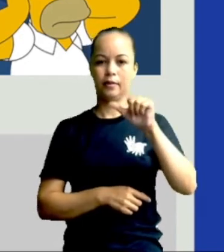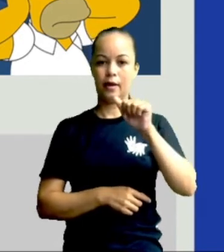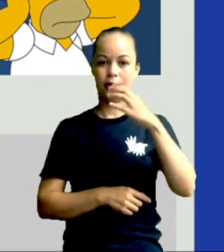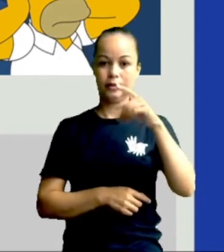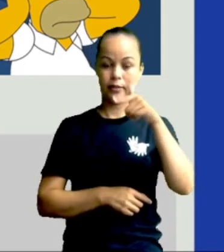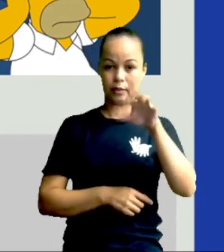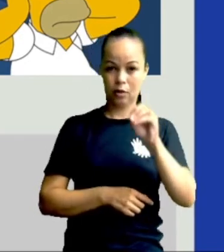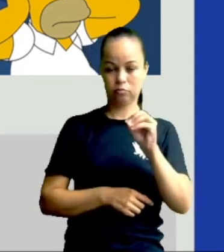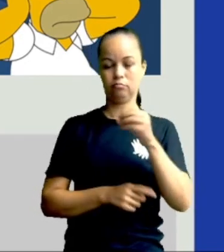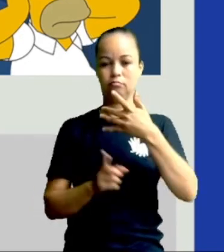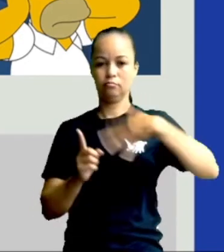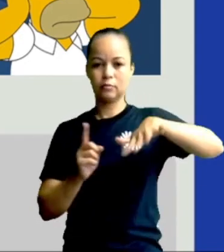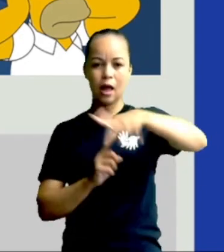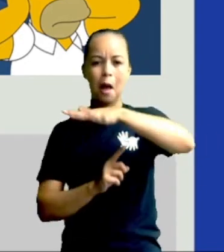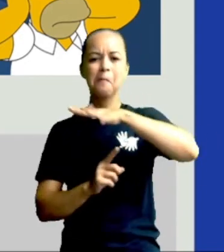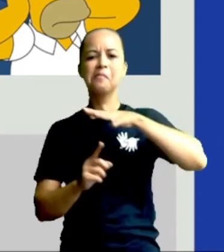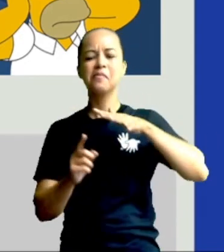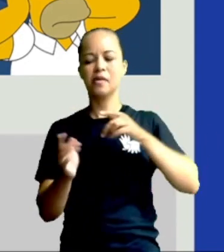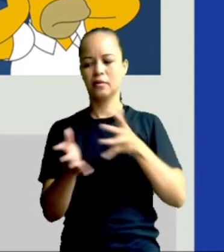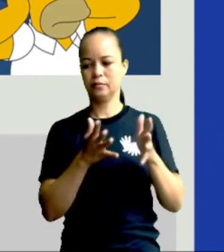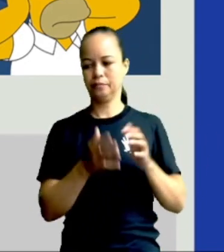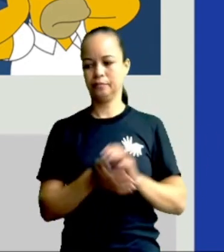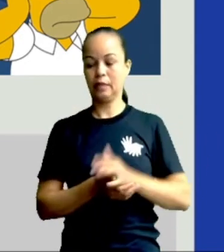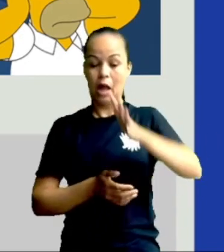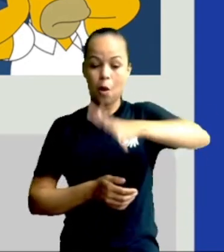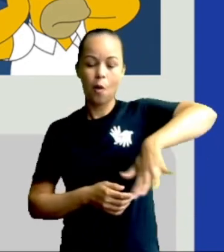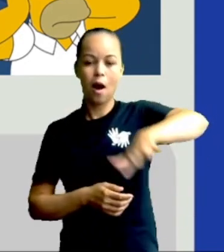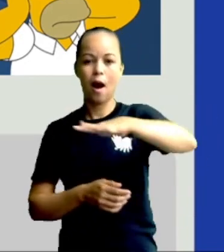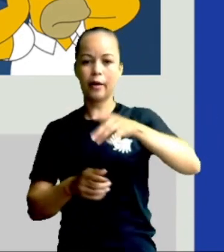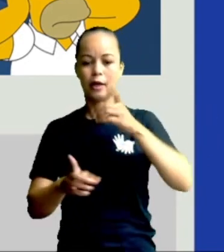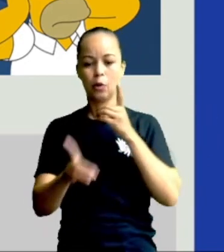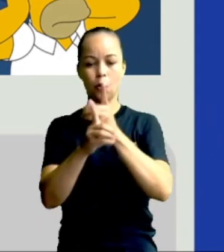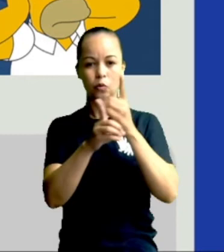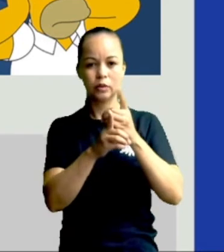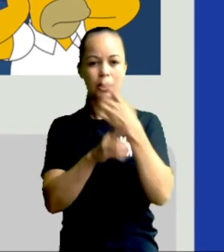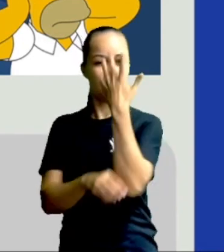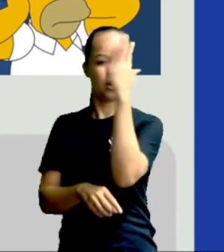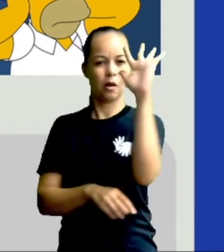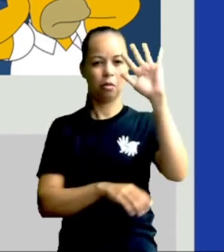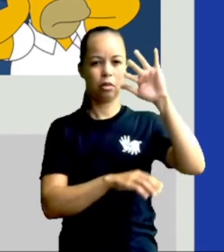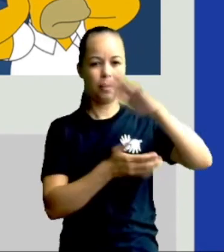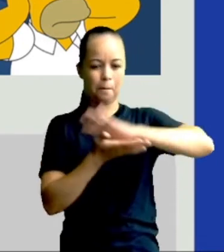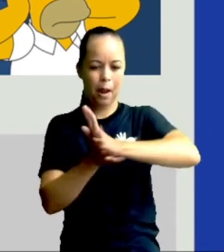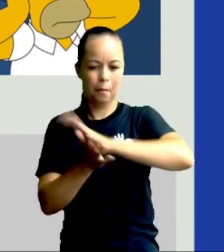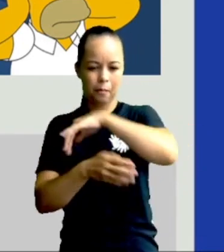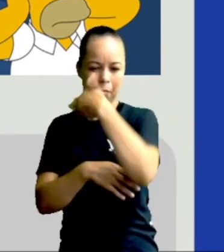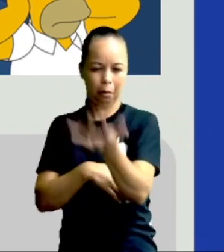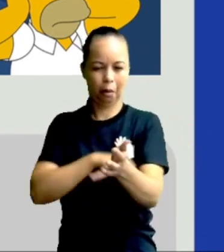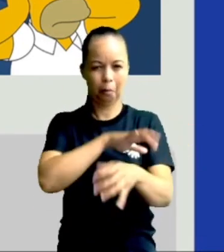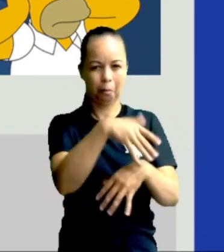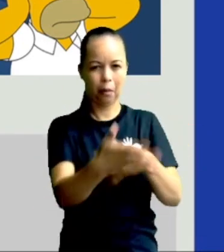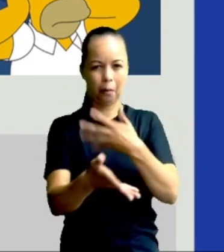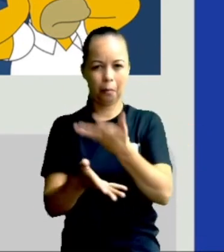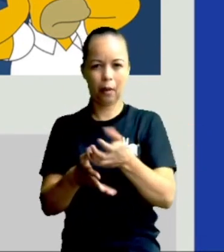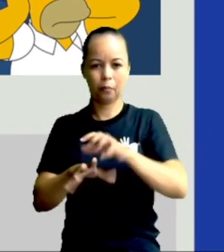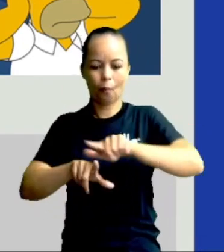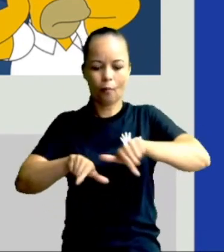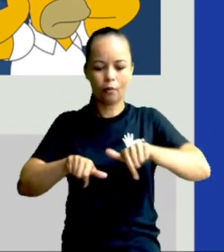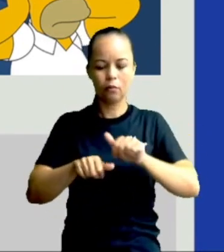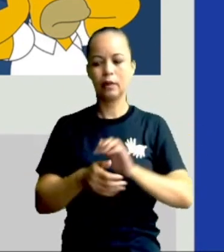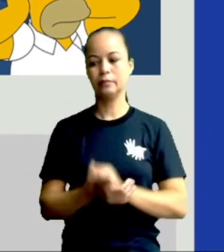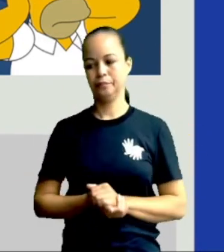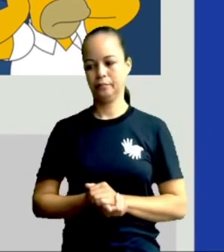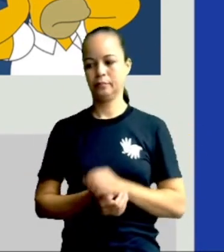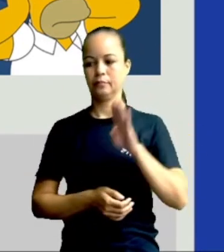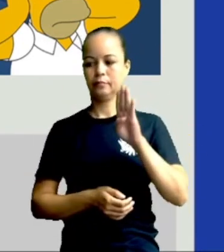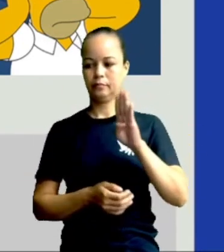Letra A. É uma área que se encontra com vegetação destruída ou removida. Letra B, é o estado